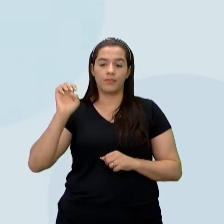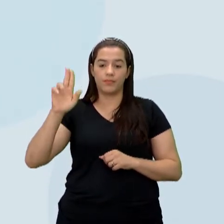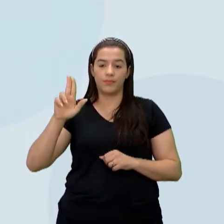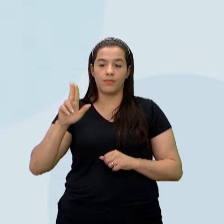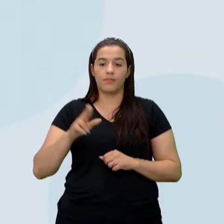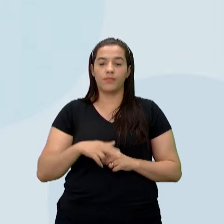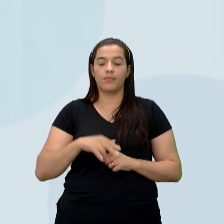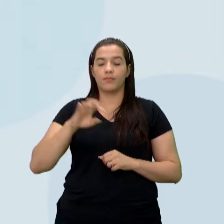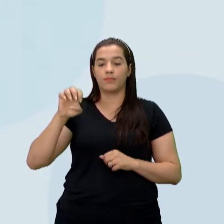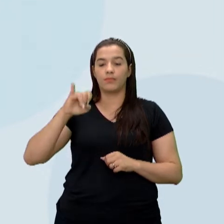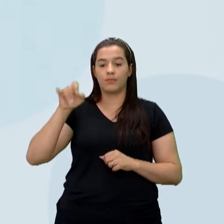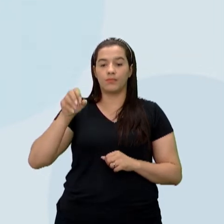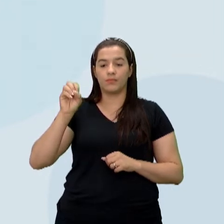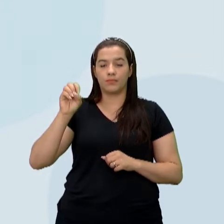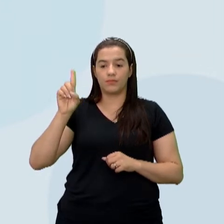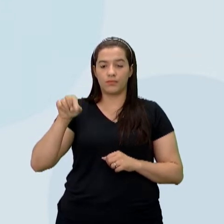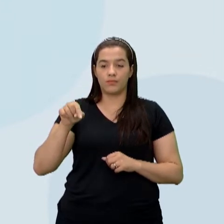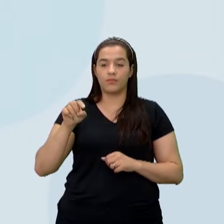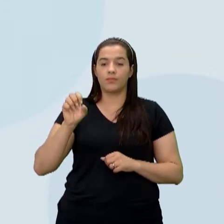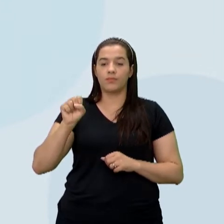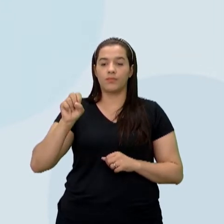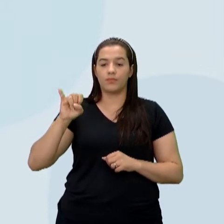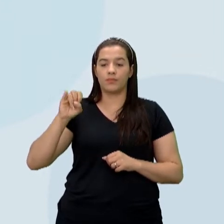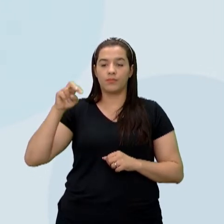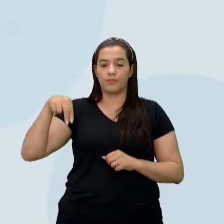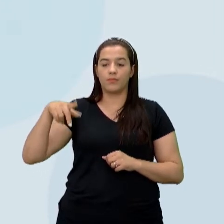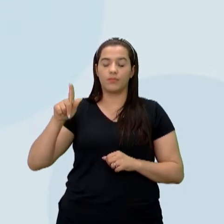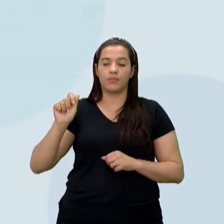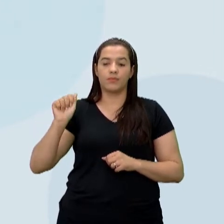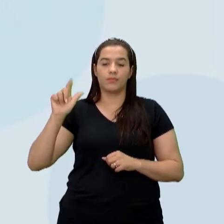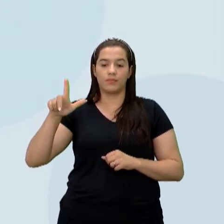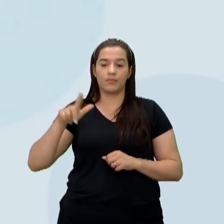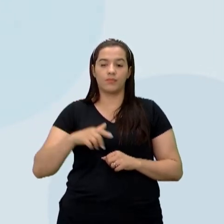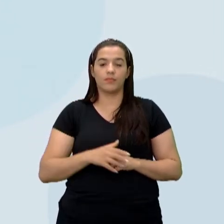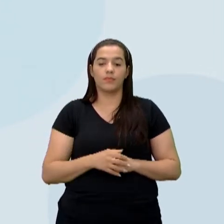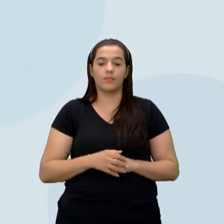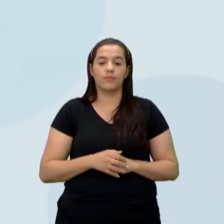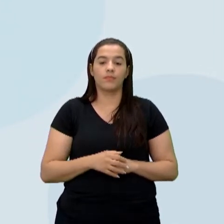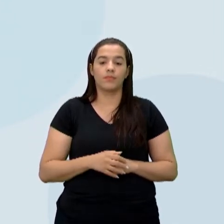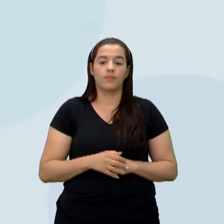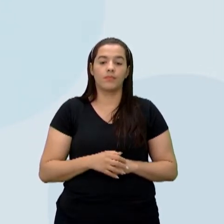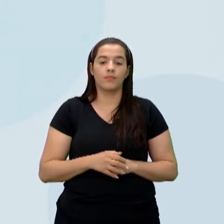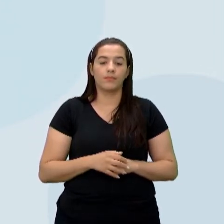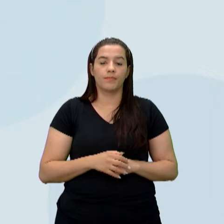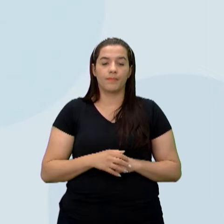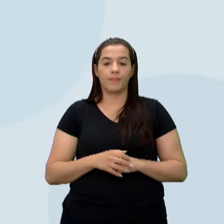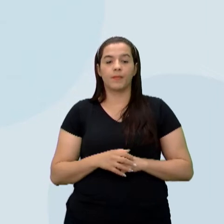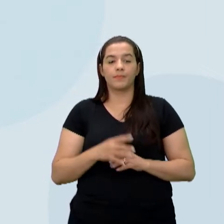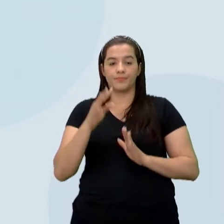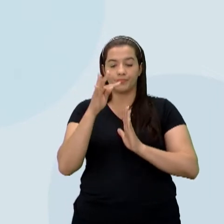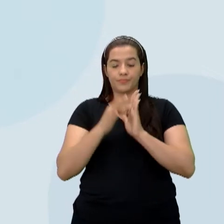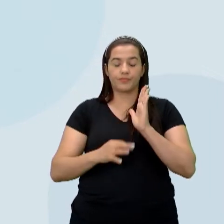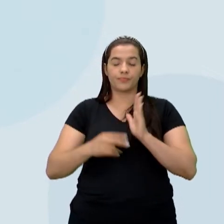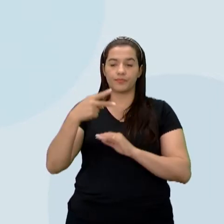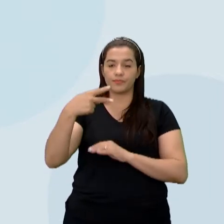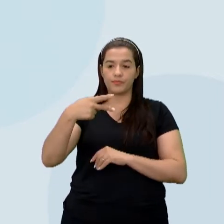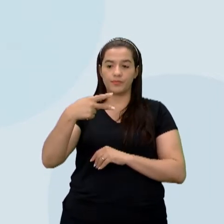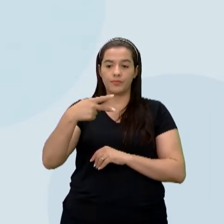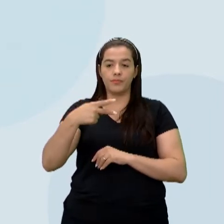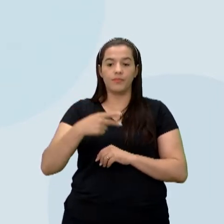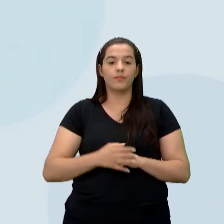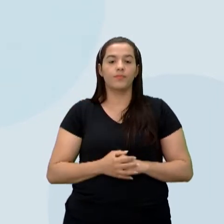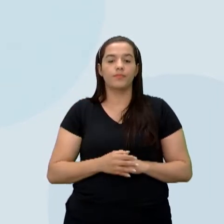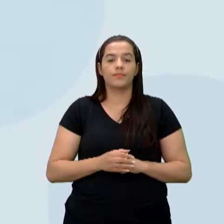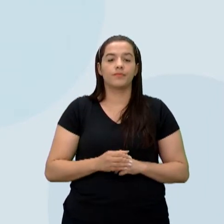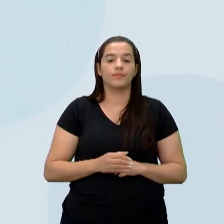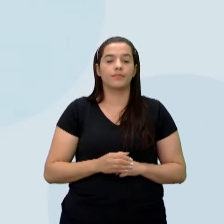José Singal. Acreditamos que seja essa a pronúncia correta, certo, Elaine? Vou ler o texto 2, tá?